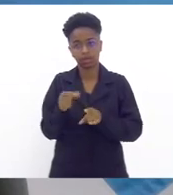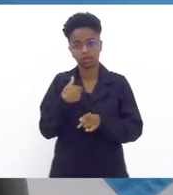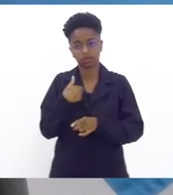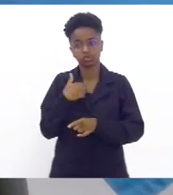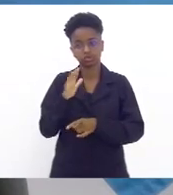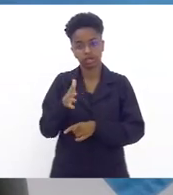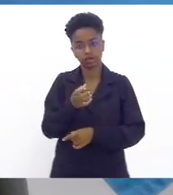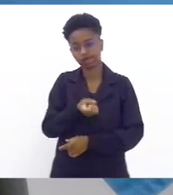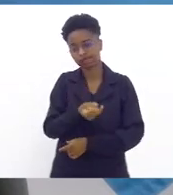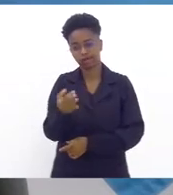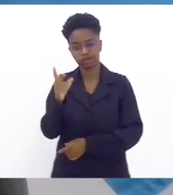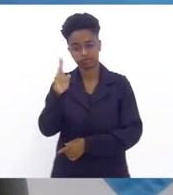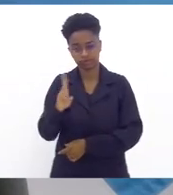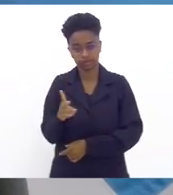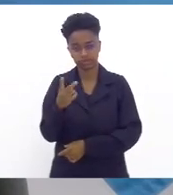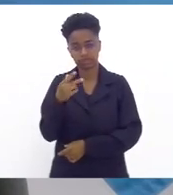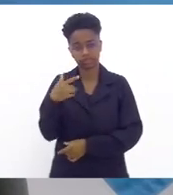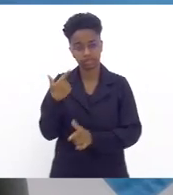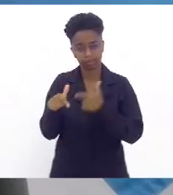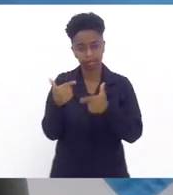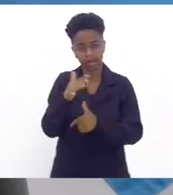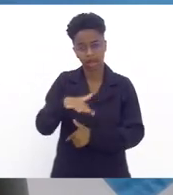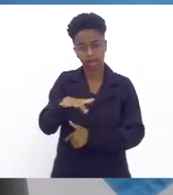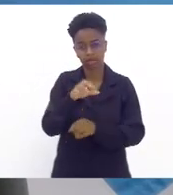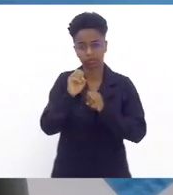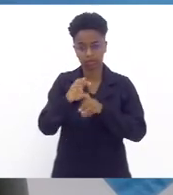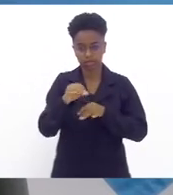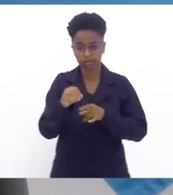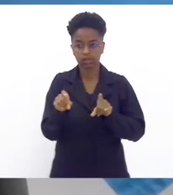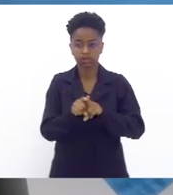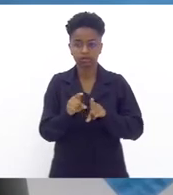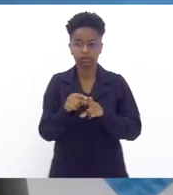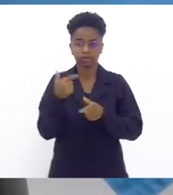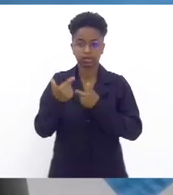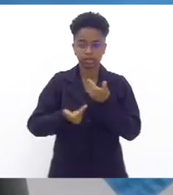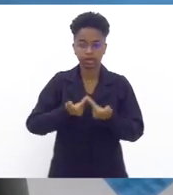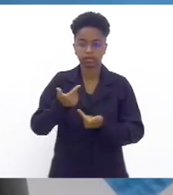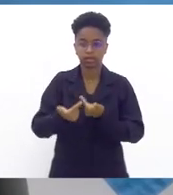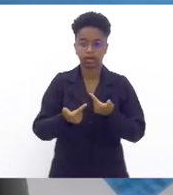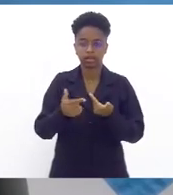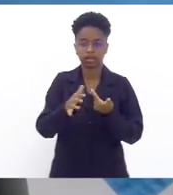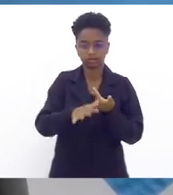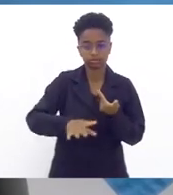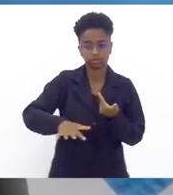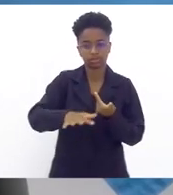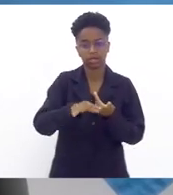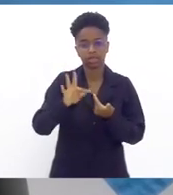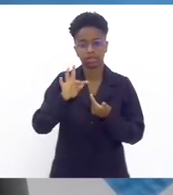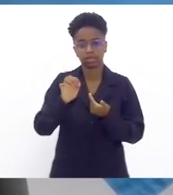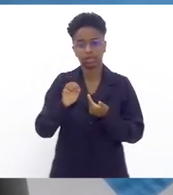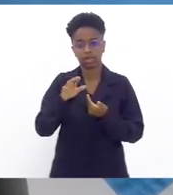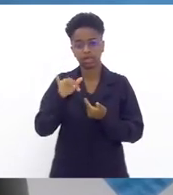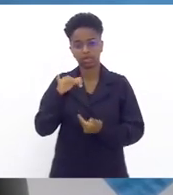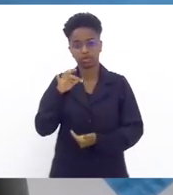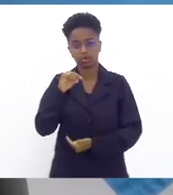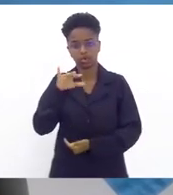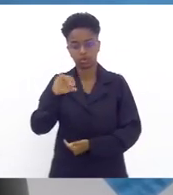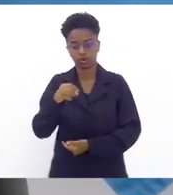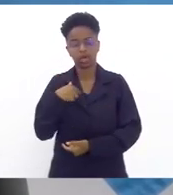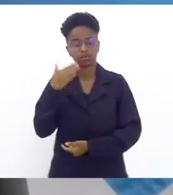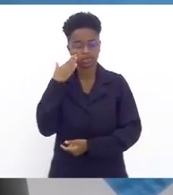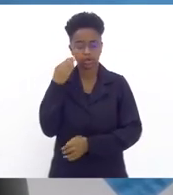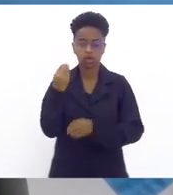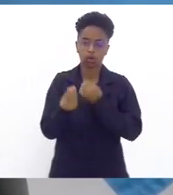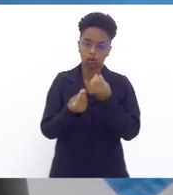vezes pela educação trabalhei em território sei da dificuldade de cada